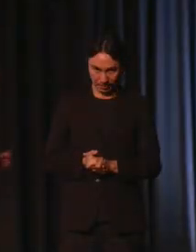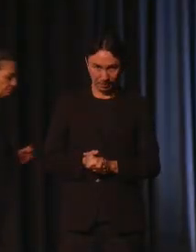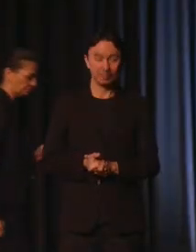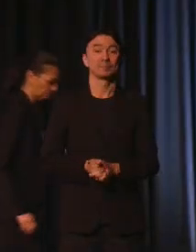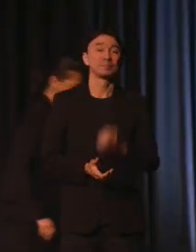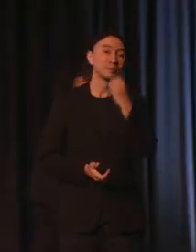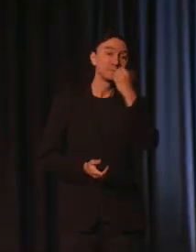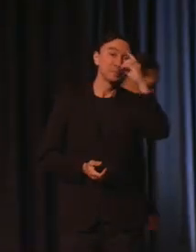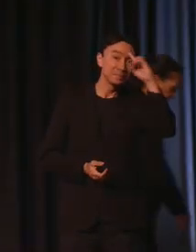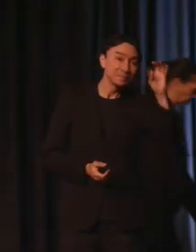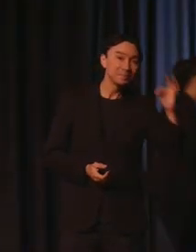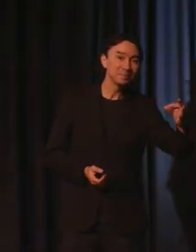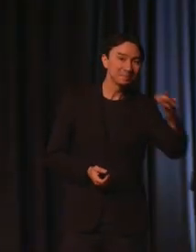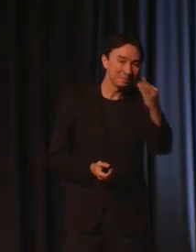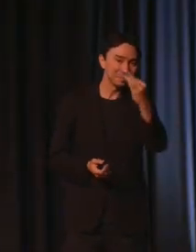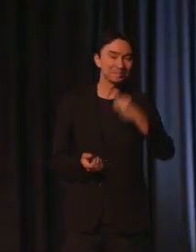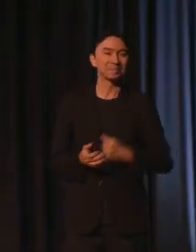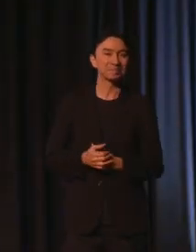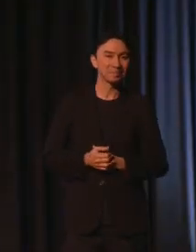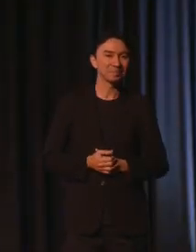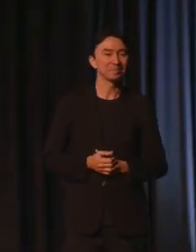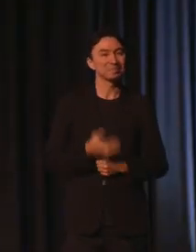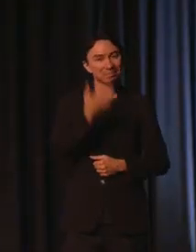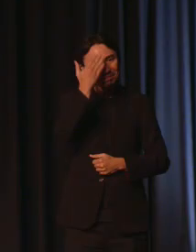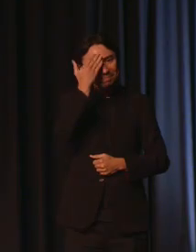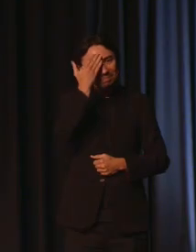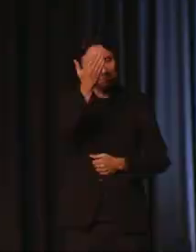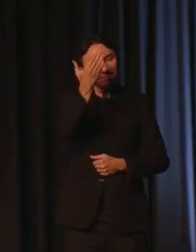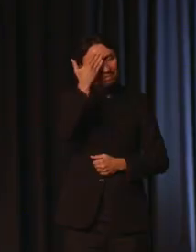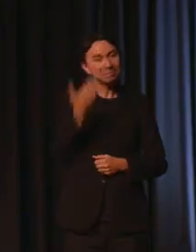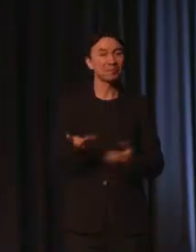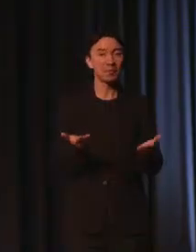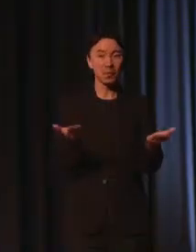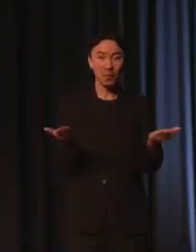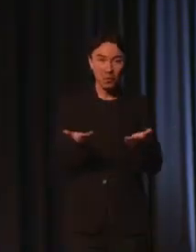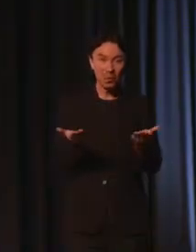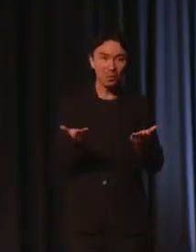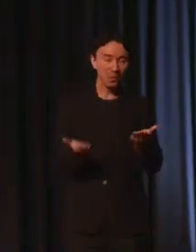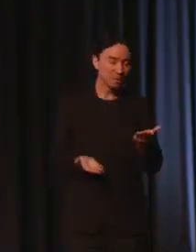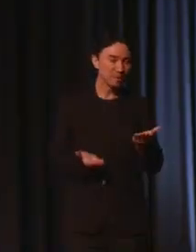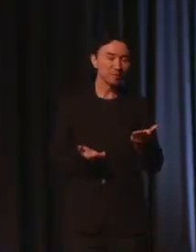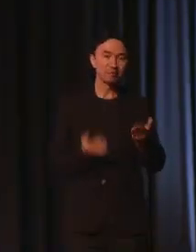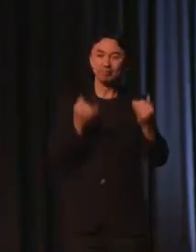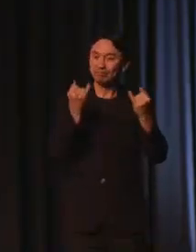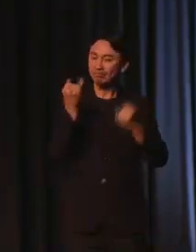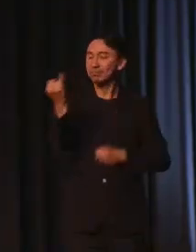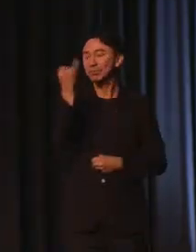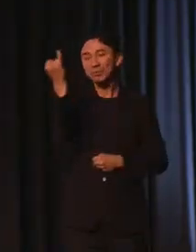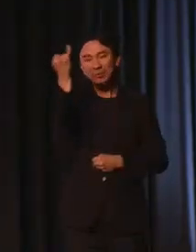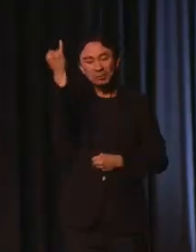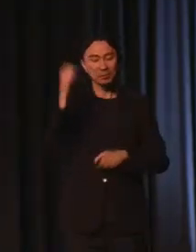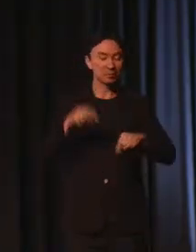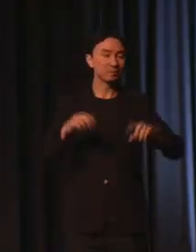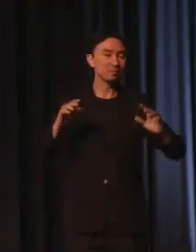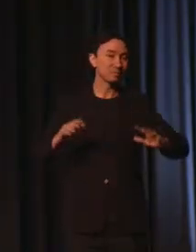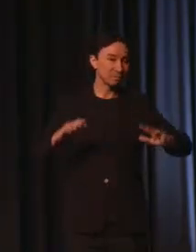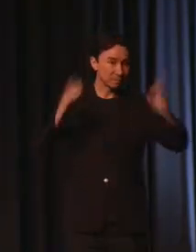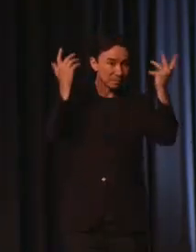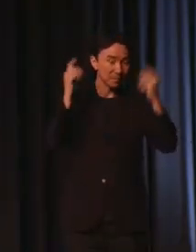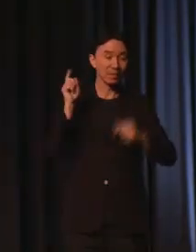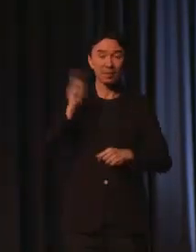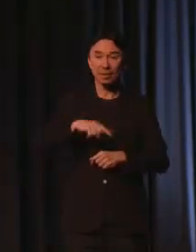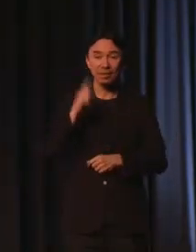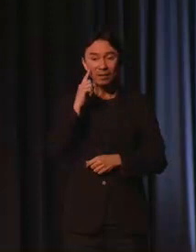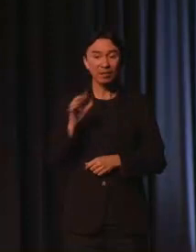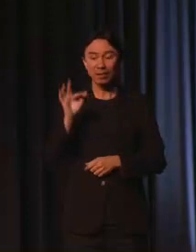Bom dia a todos. Quero agradecer por esse momento tão importante nesse evento da Federação Brasileira